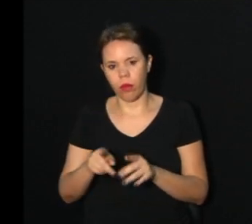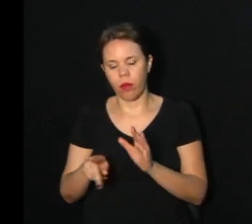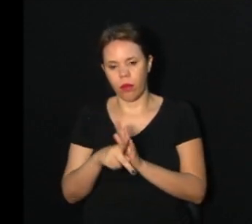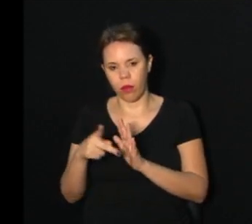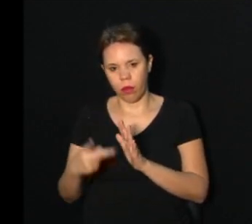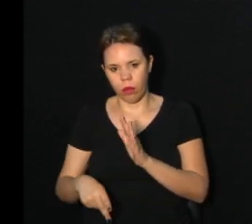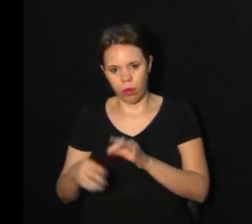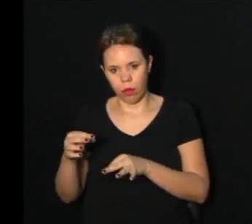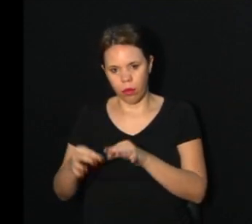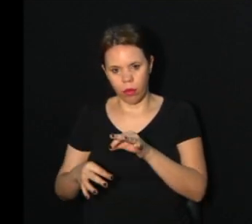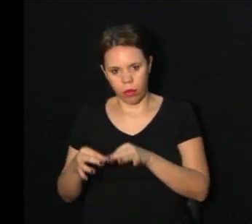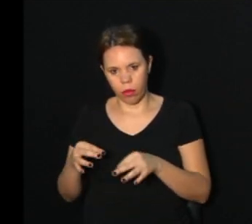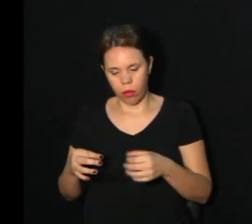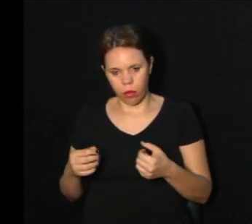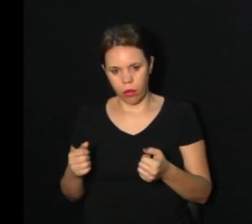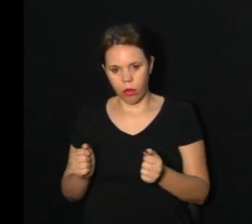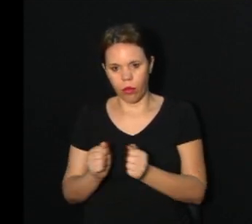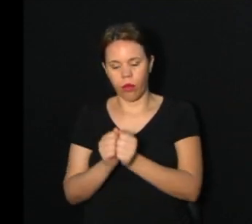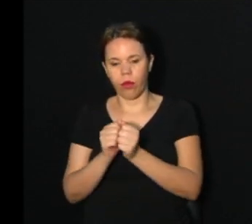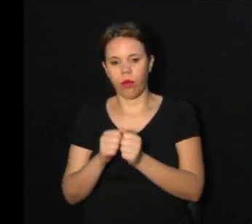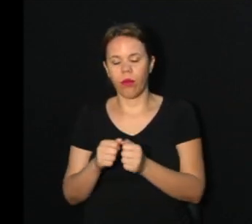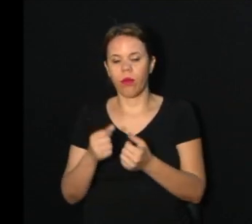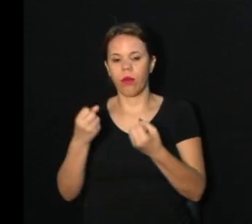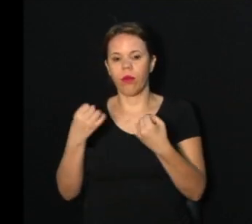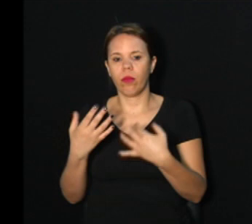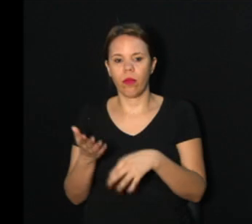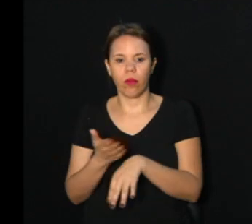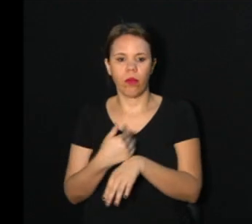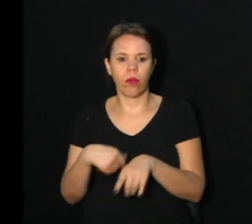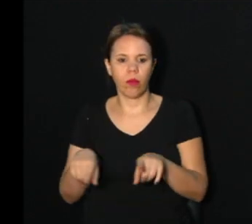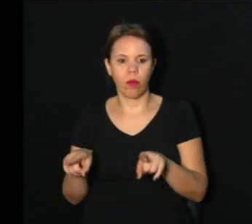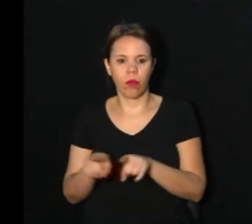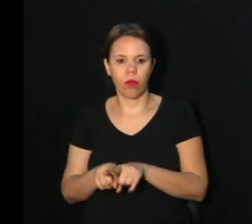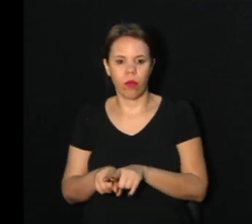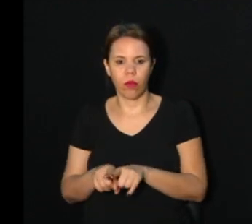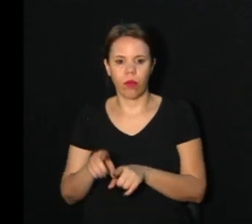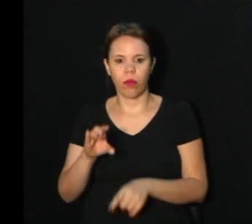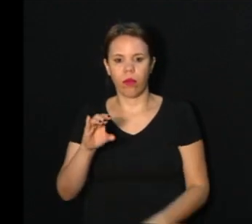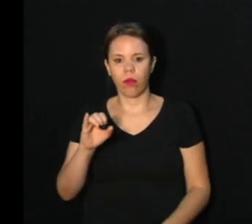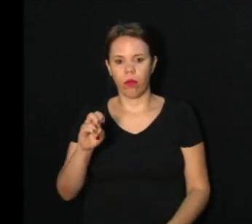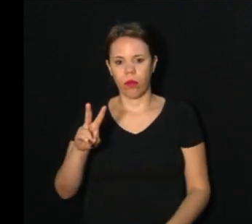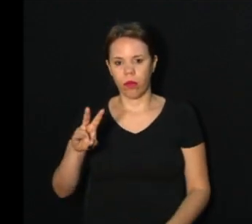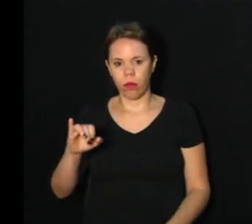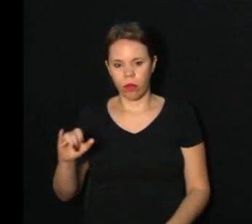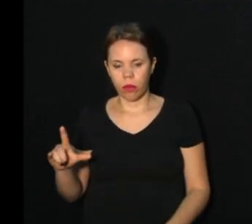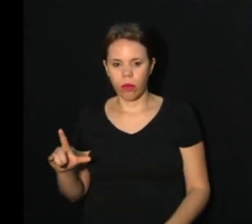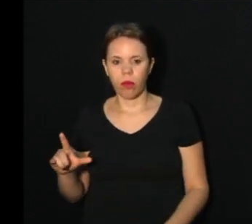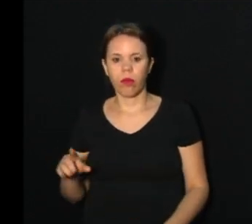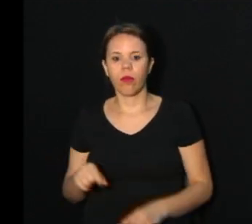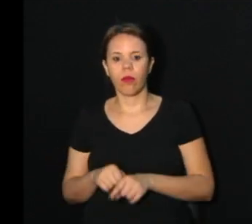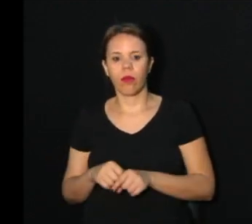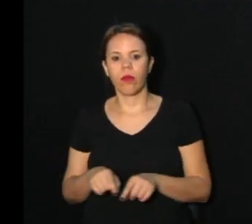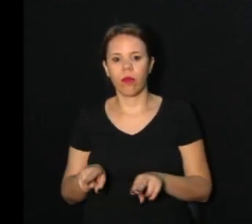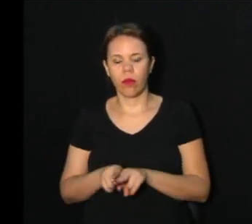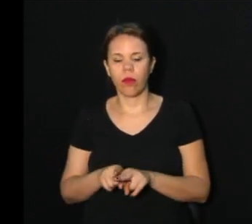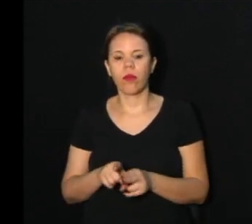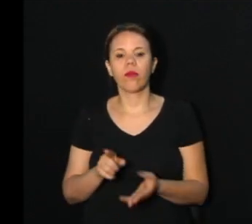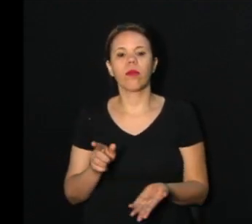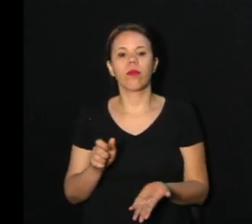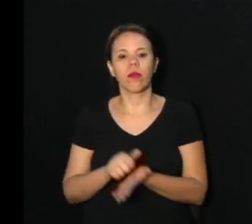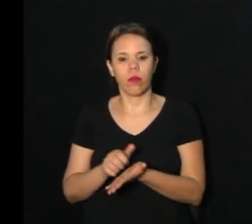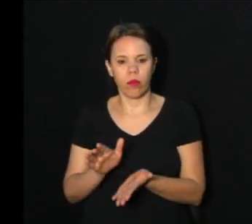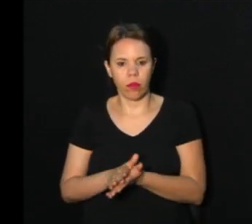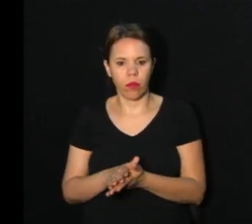setores especializados que eu disse anteriormente. Procuradoria Civil, Criminal e de Recursos Humanos, Procuradoria